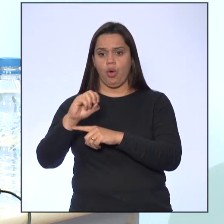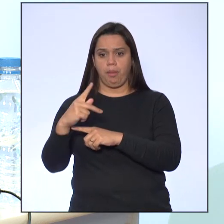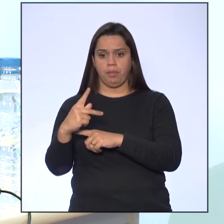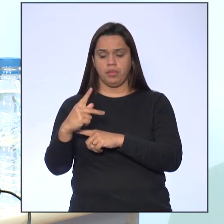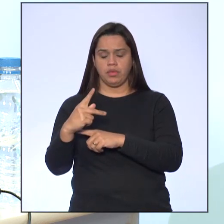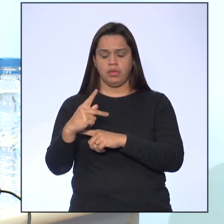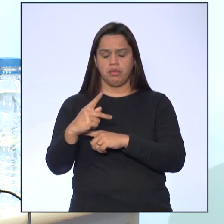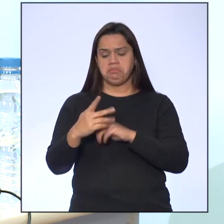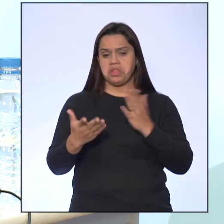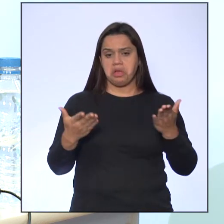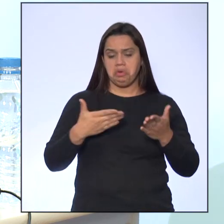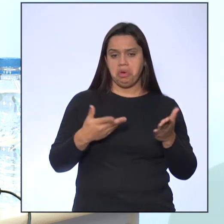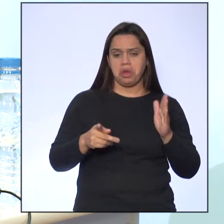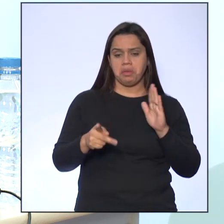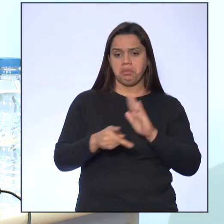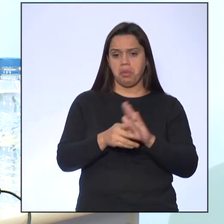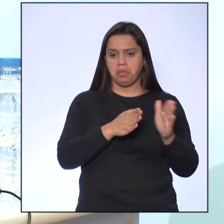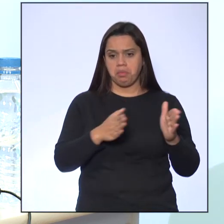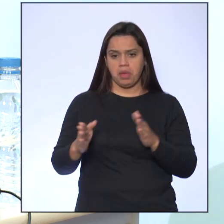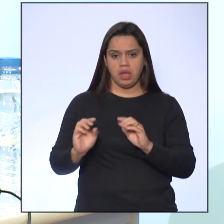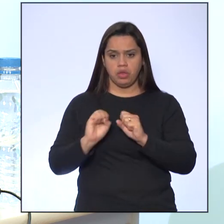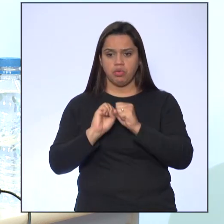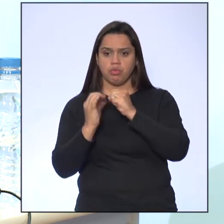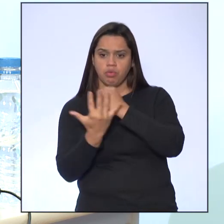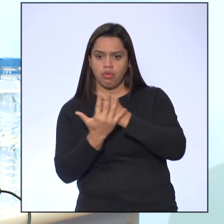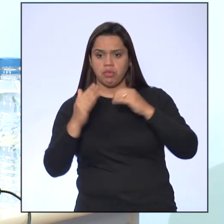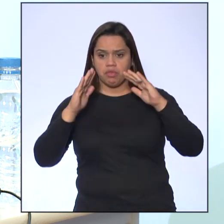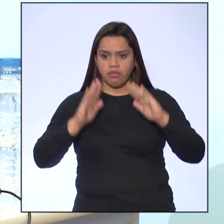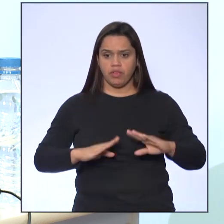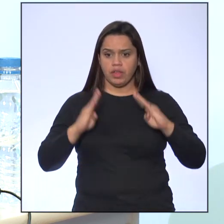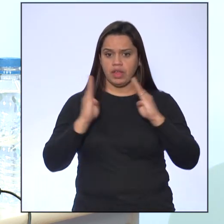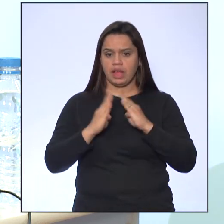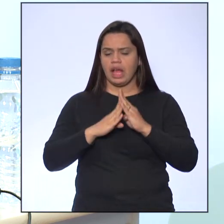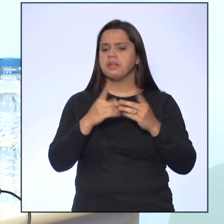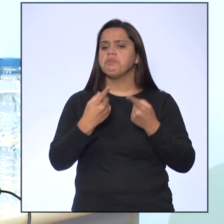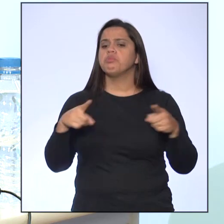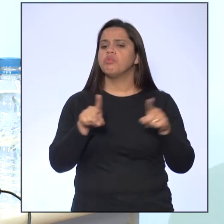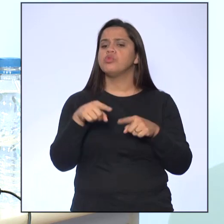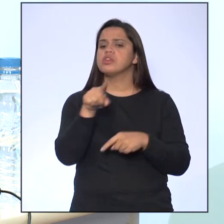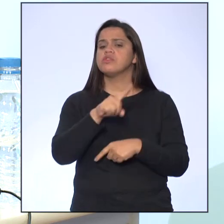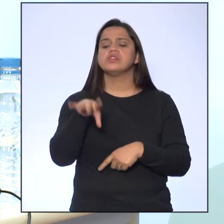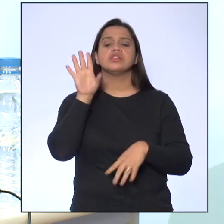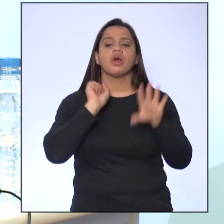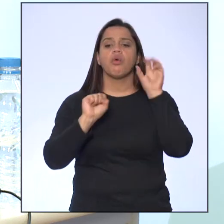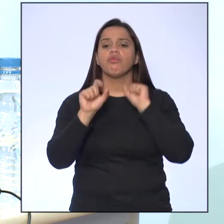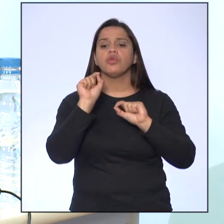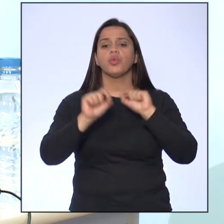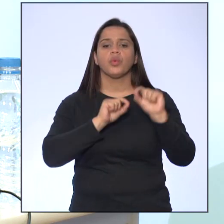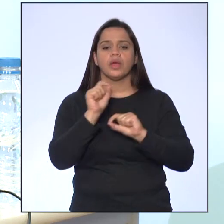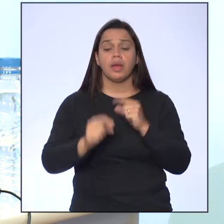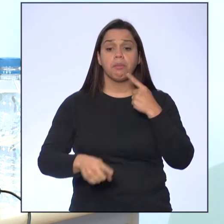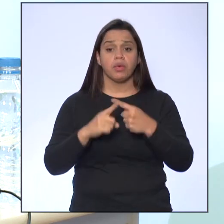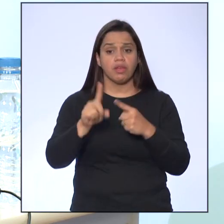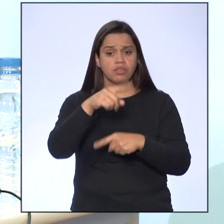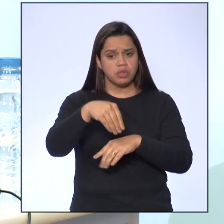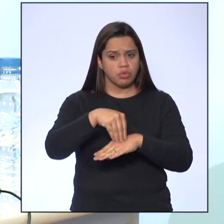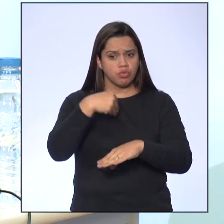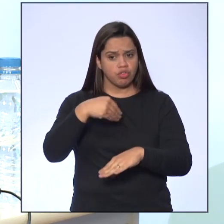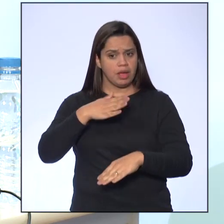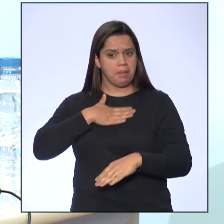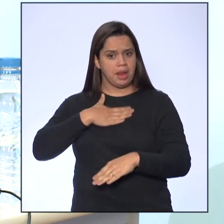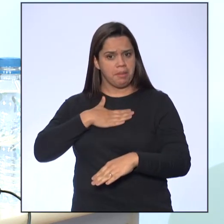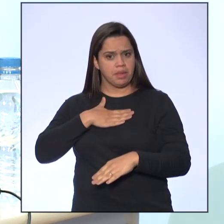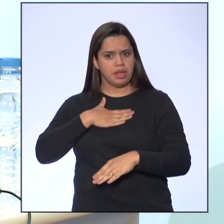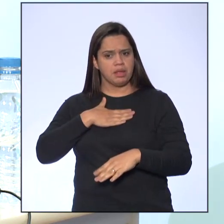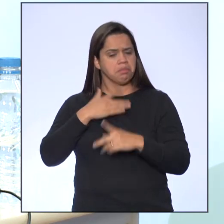escutando agora nesse período. E assim, quando vocês me trazem músicas diferentes, eu escuto, vou em casa e escuto coisas que eu